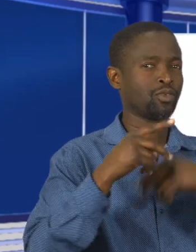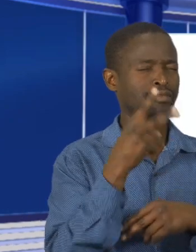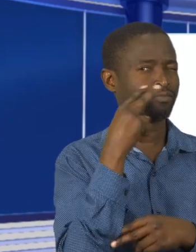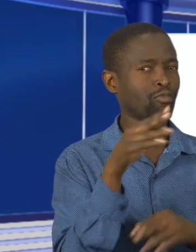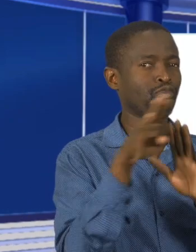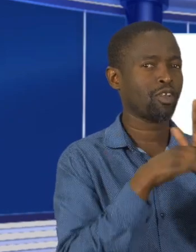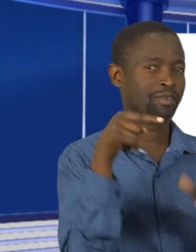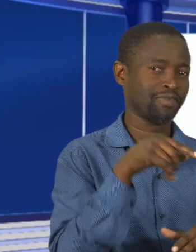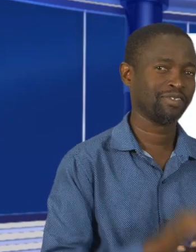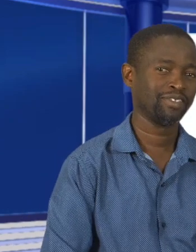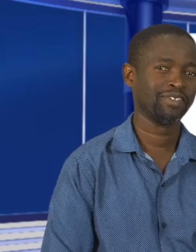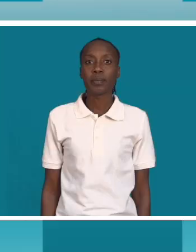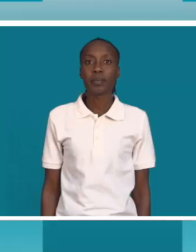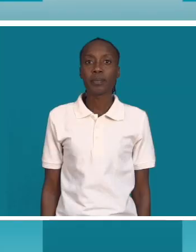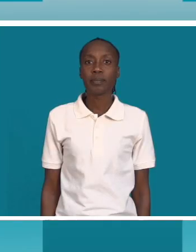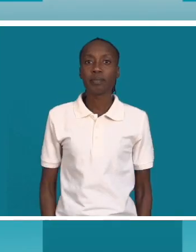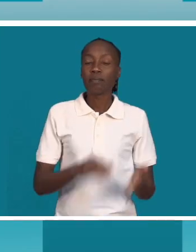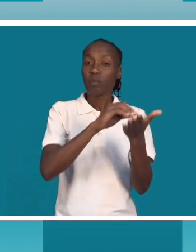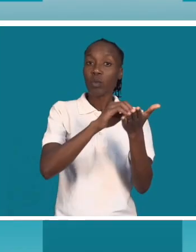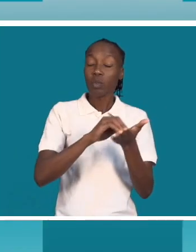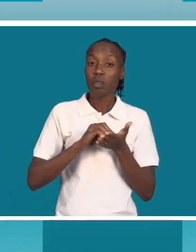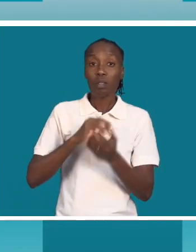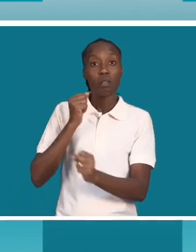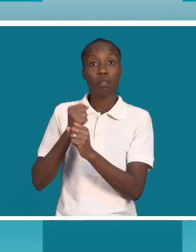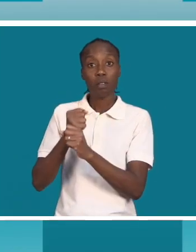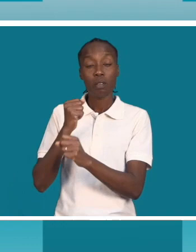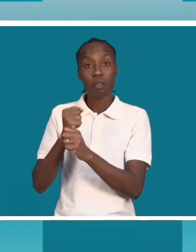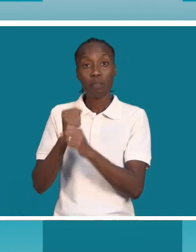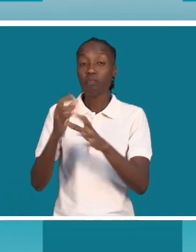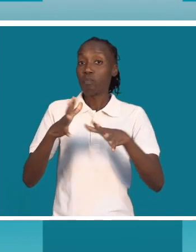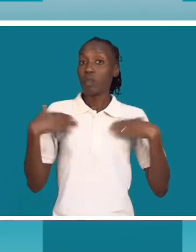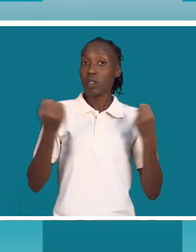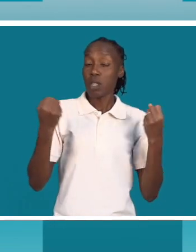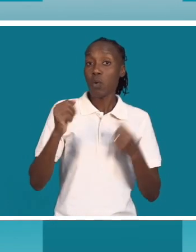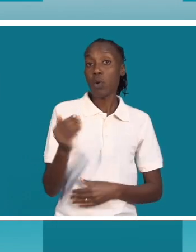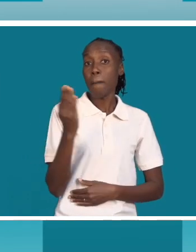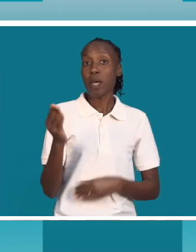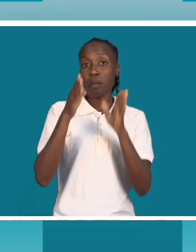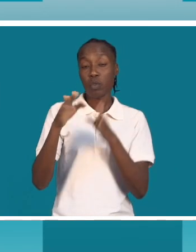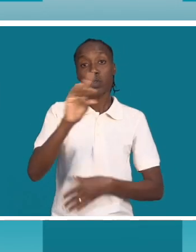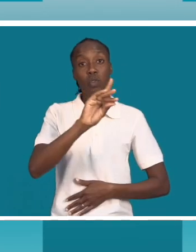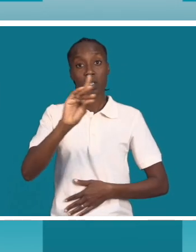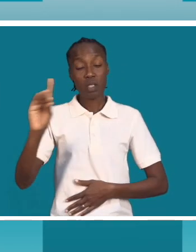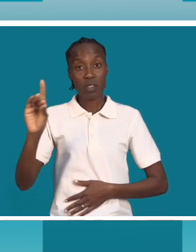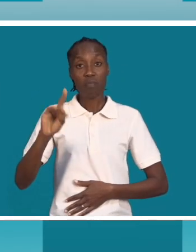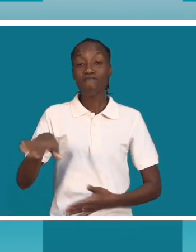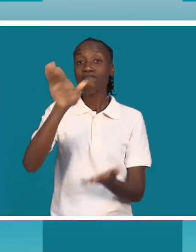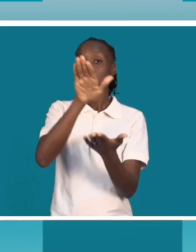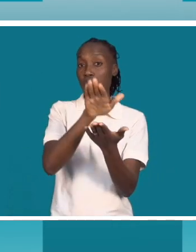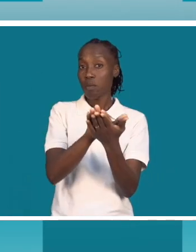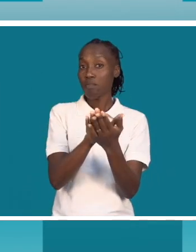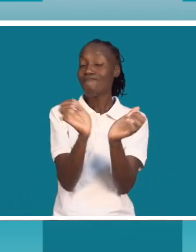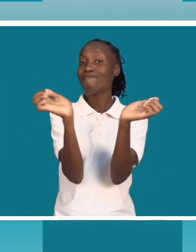deficiência. Veja a peça. O acesso a serviços de saúde para pessoas com deficiência nas